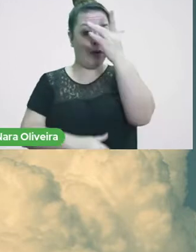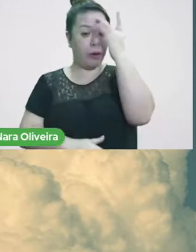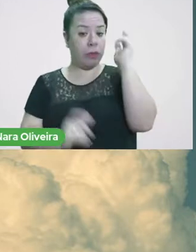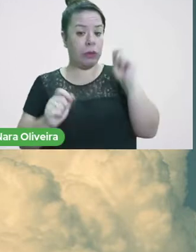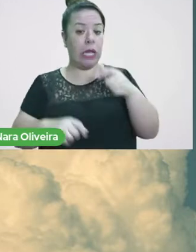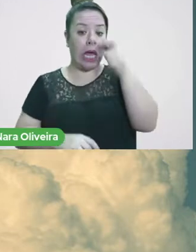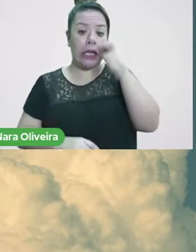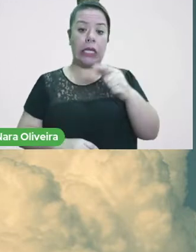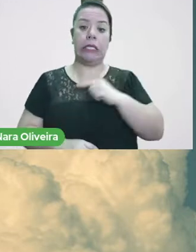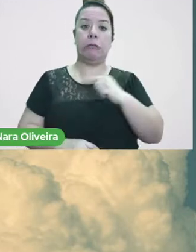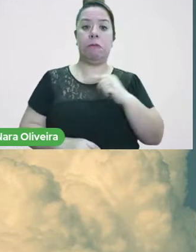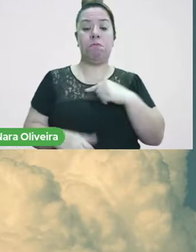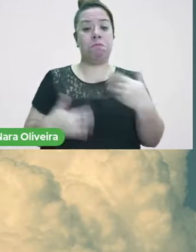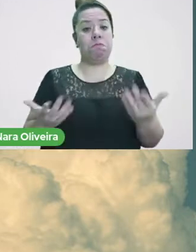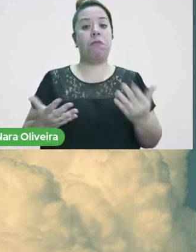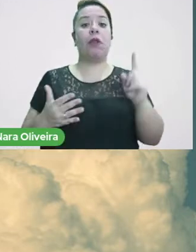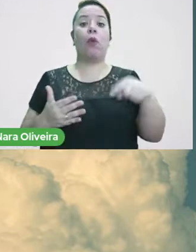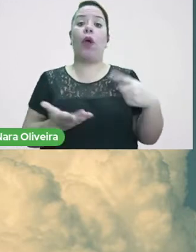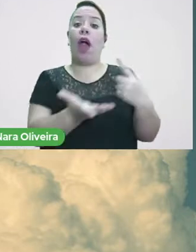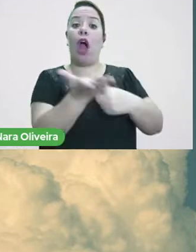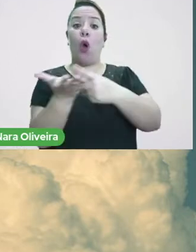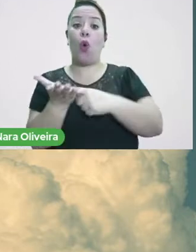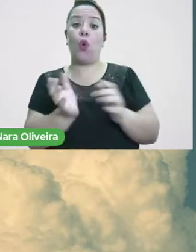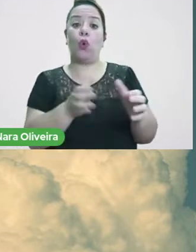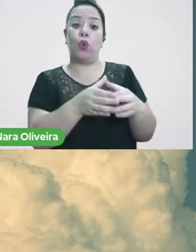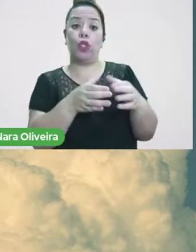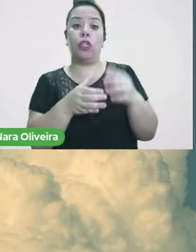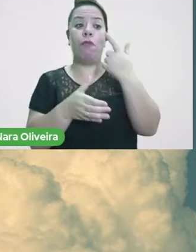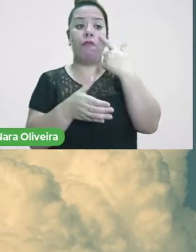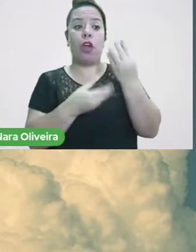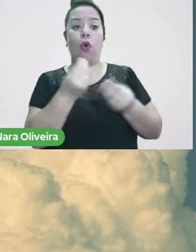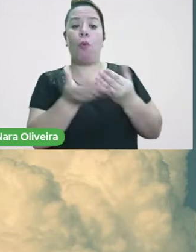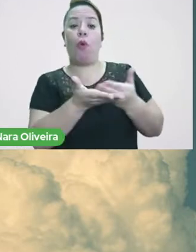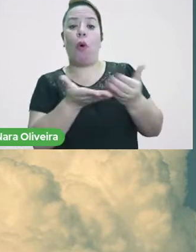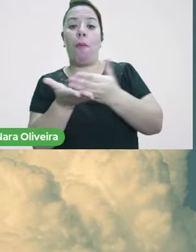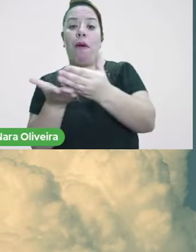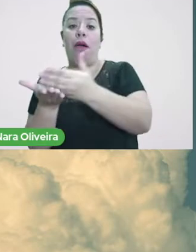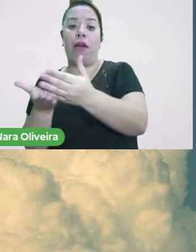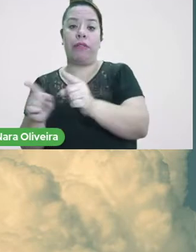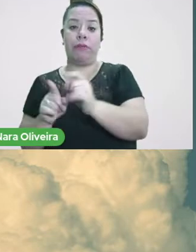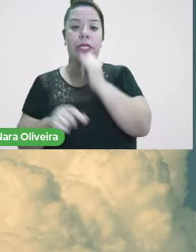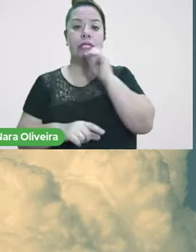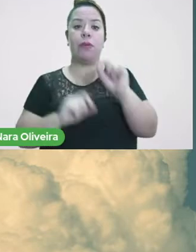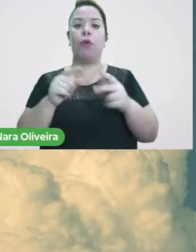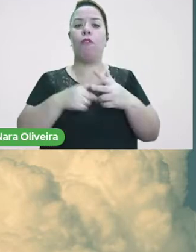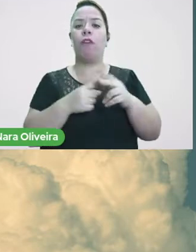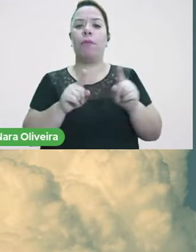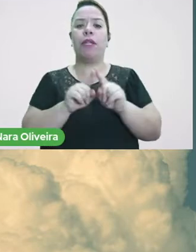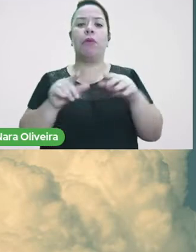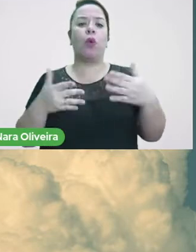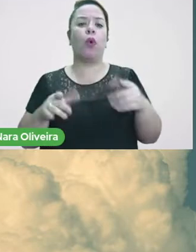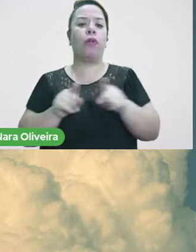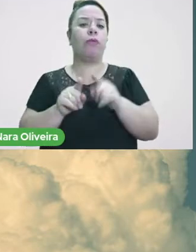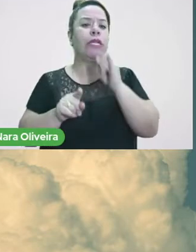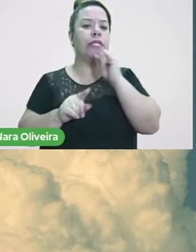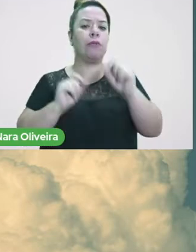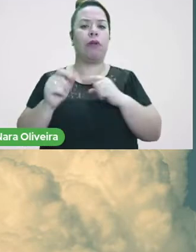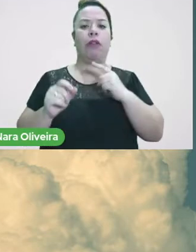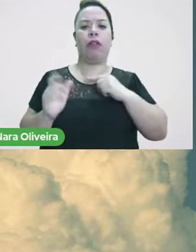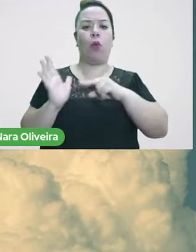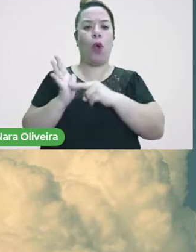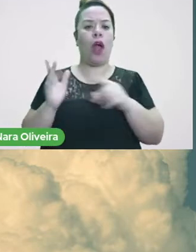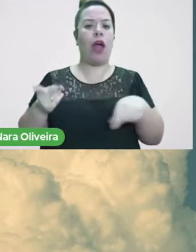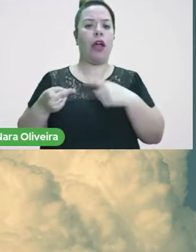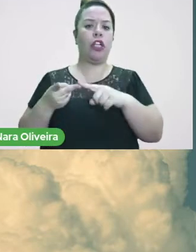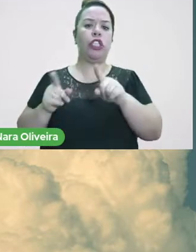os acordos de time que começam a sair. Quais são as ferramentas? A gente vai usar o Gira para escrever os cards, a gente vai usar jornadas de usuários, a gente